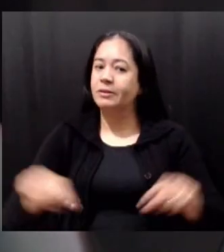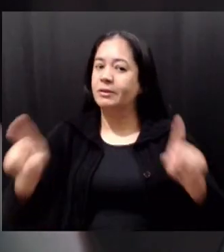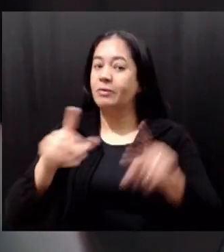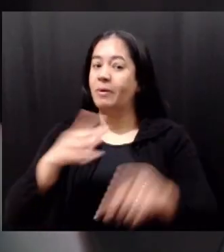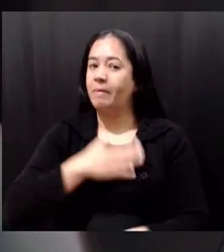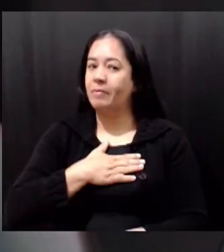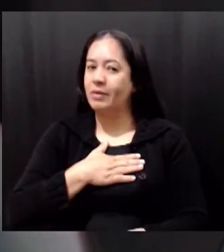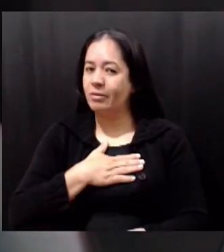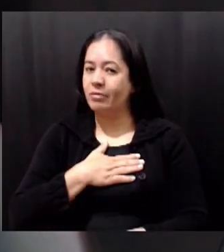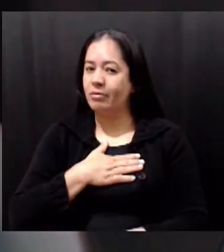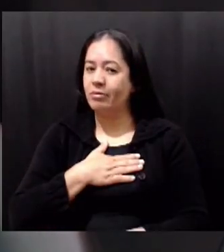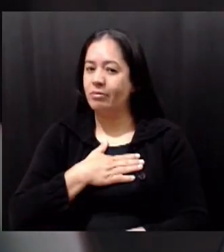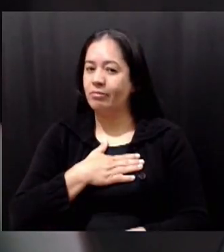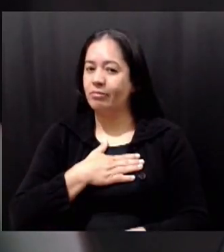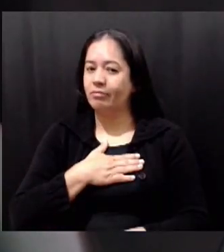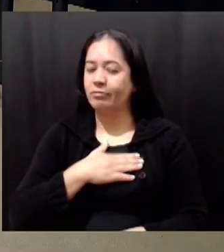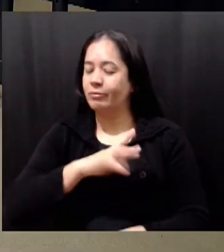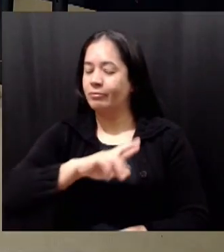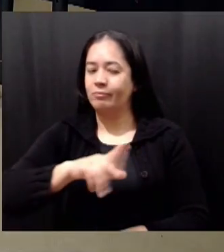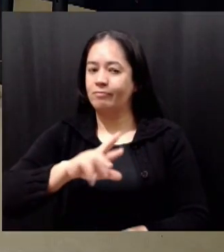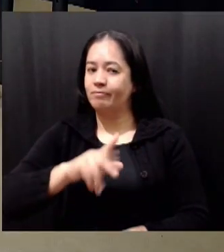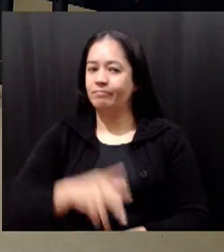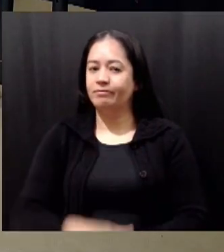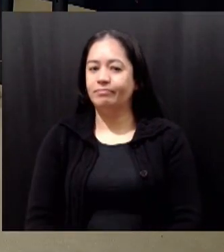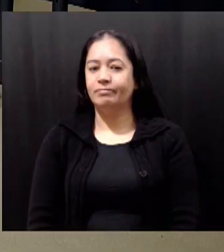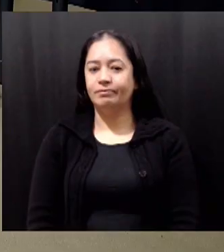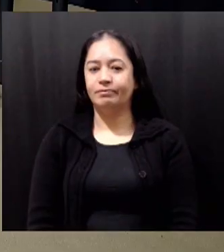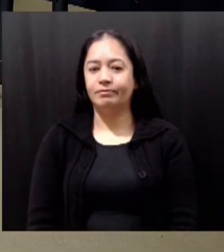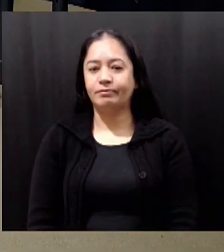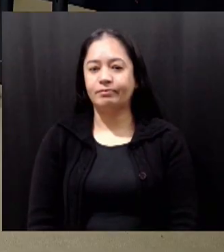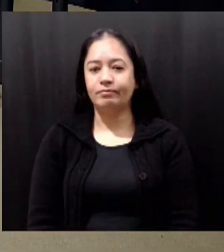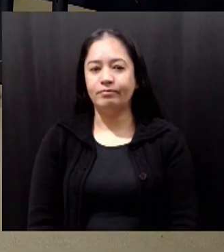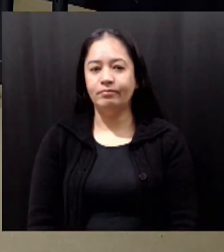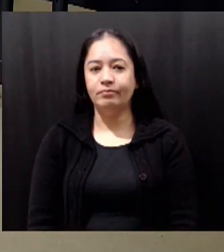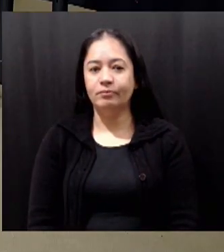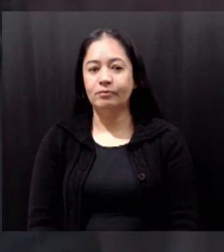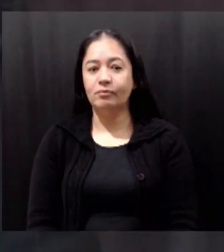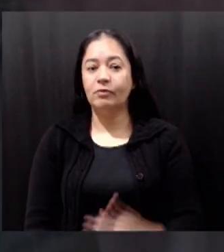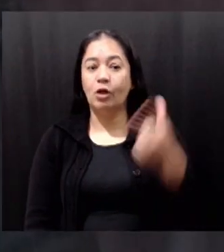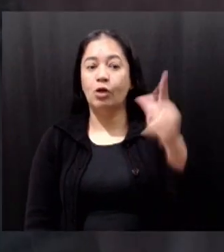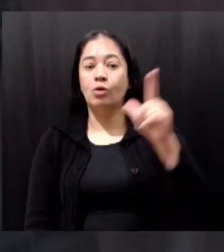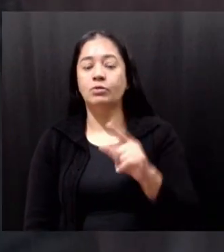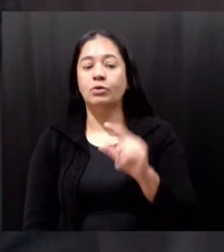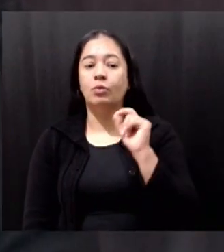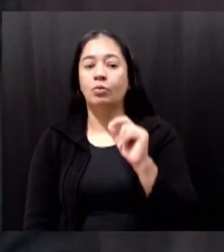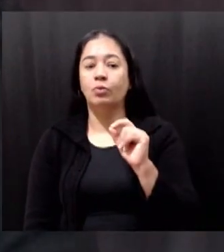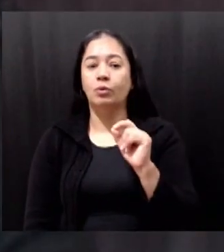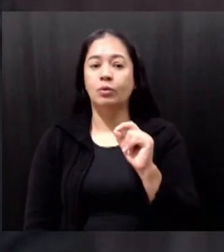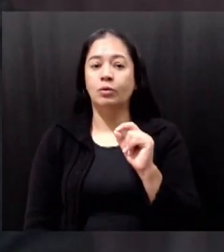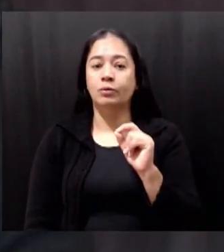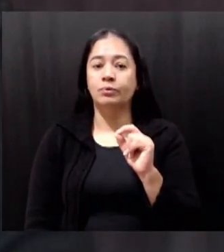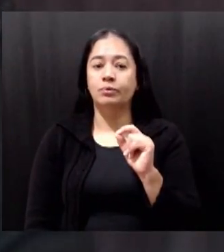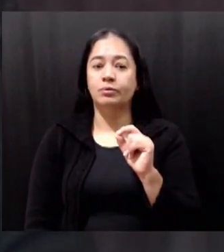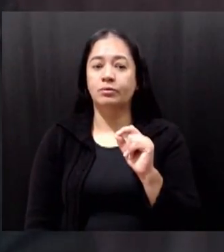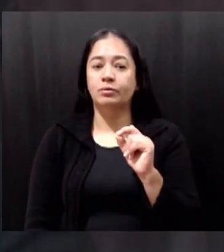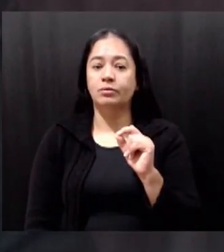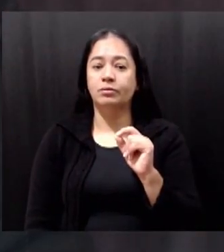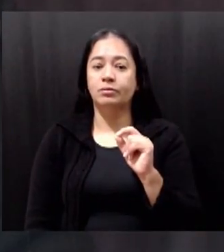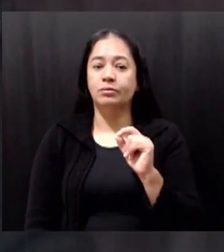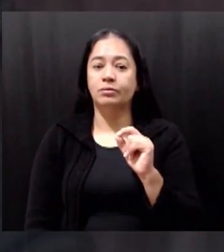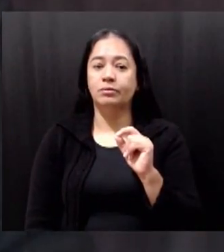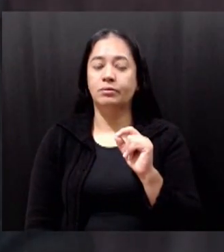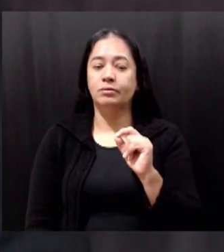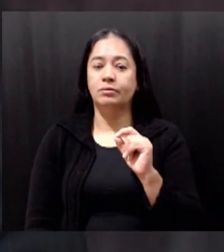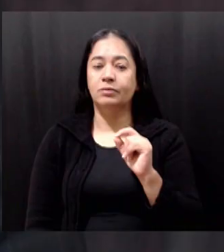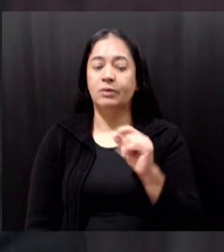para a minha vida, né? E uma questão importante, né, é que as próprias redes